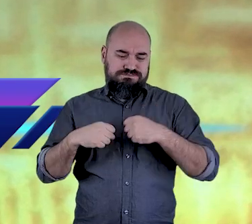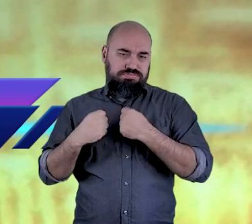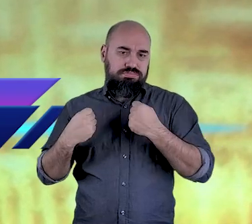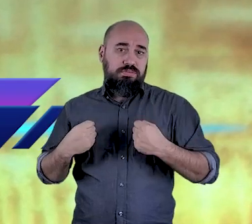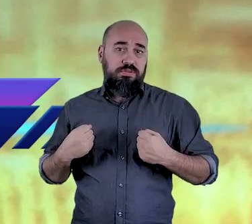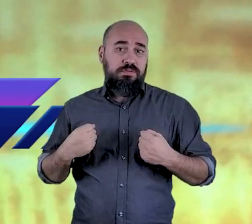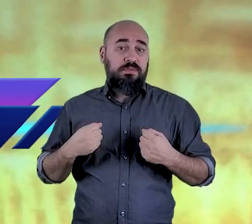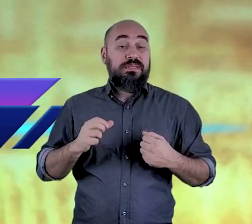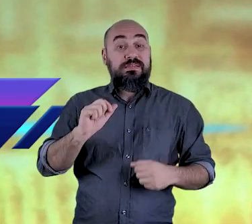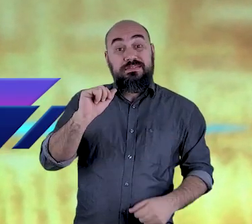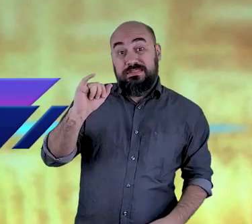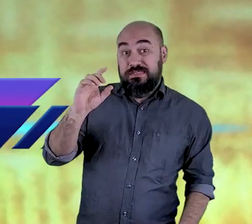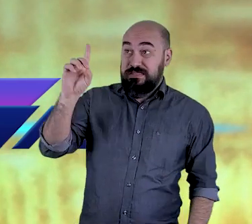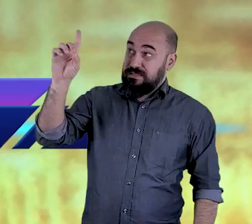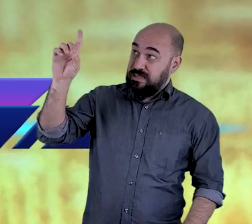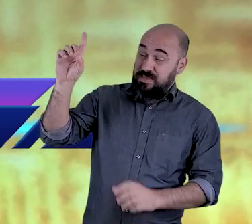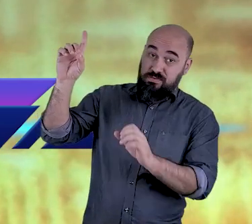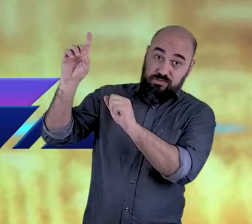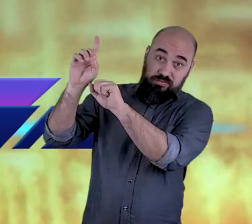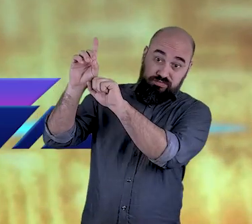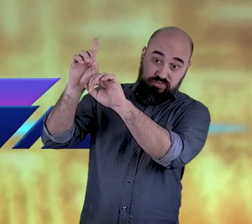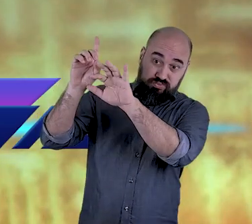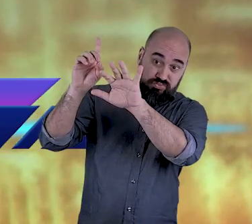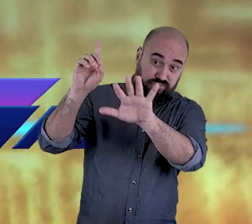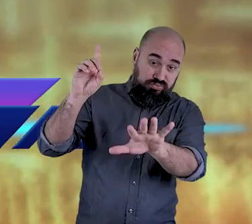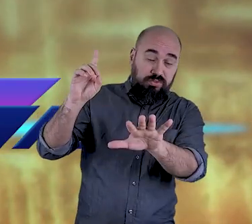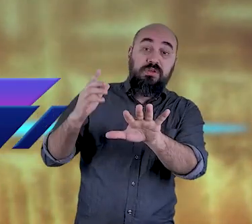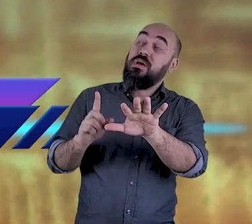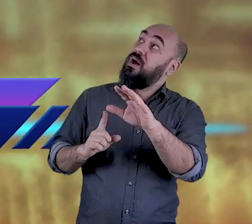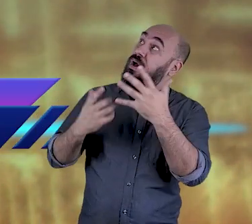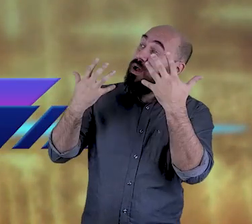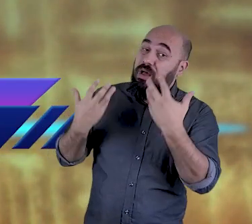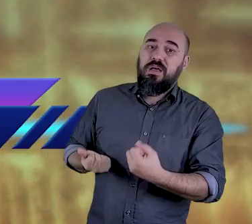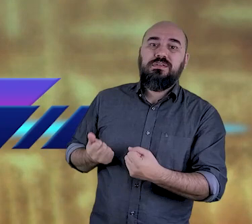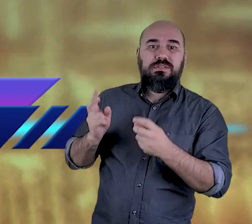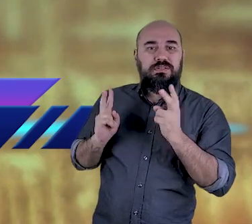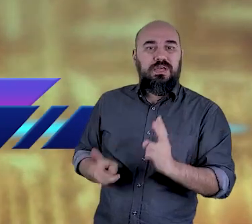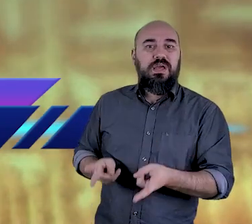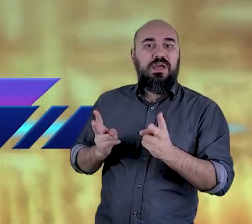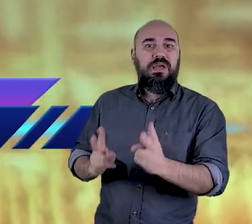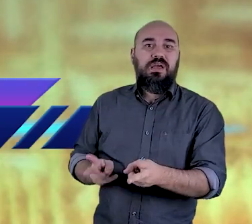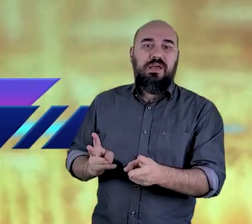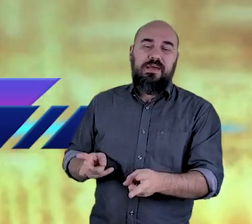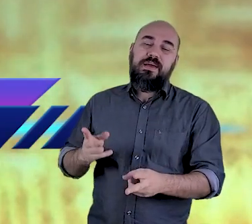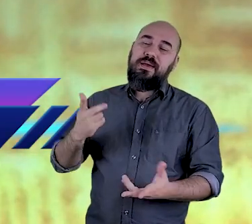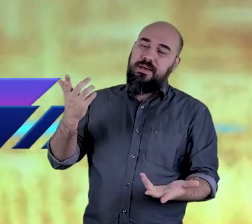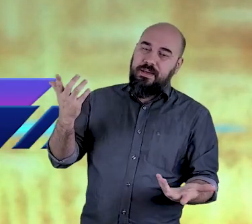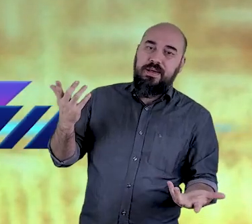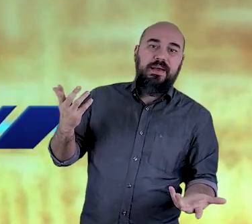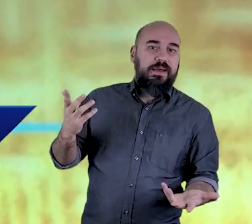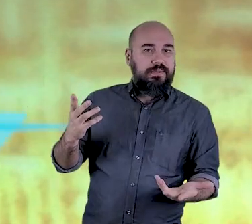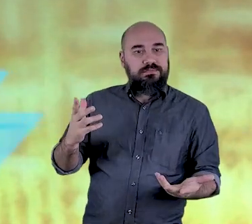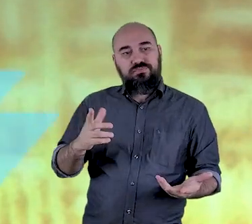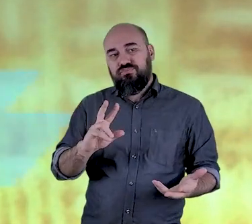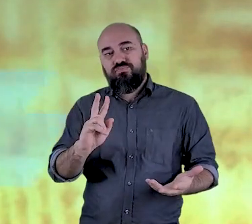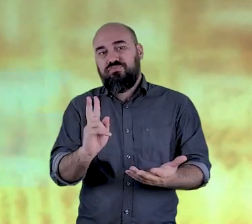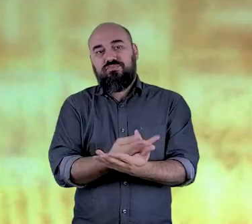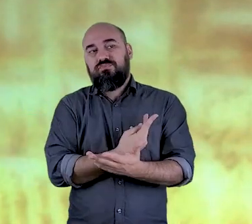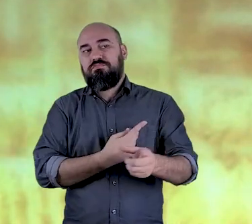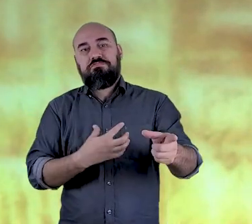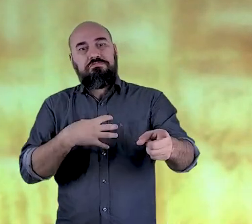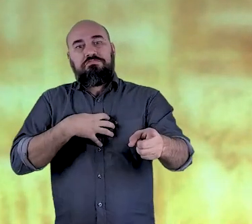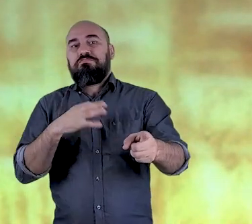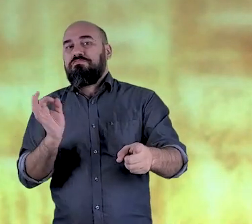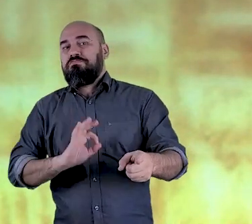existiriam Se nós estivéssemos escolhido viver ao lado de Deus mas como escolhemos a rebeldia isso tudo